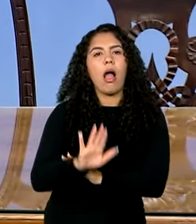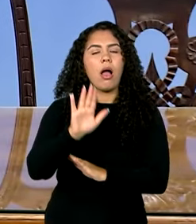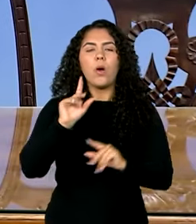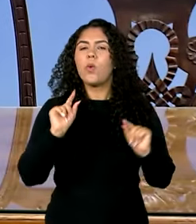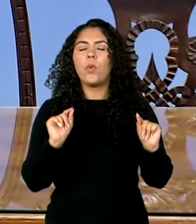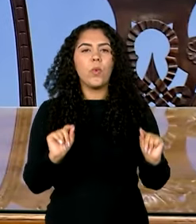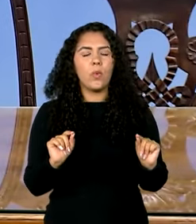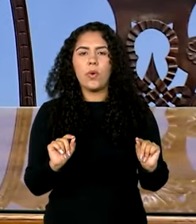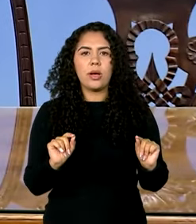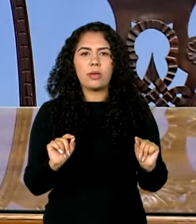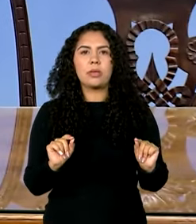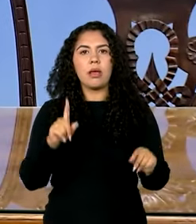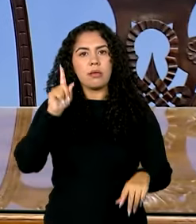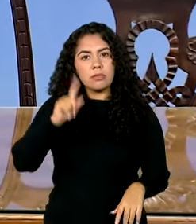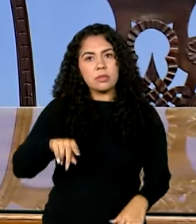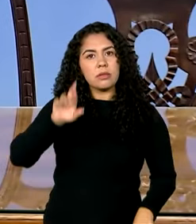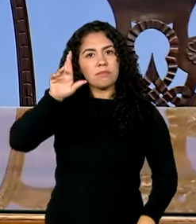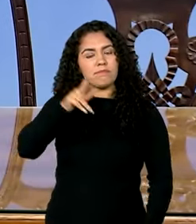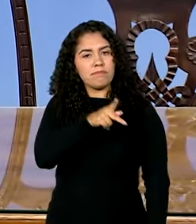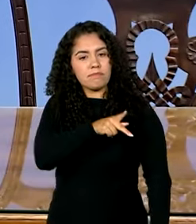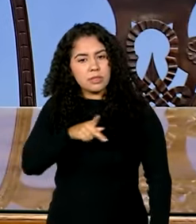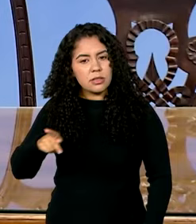de presidências